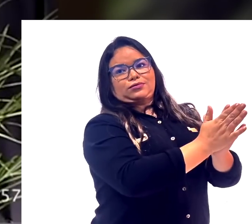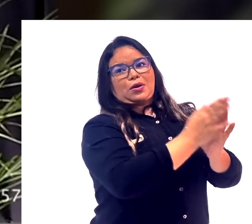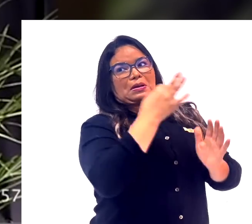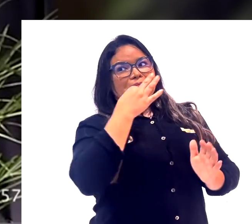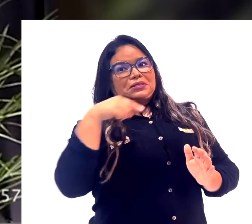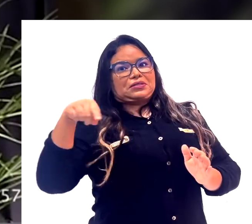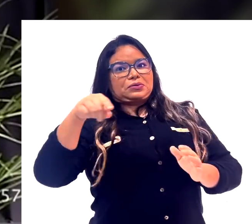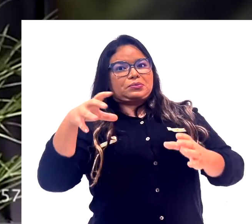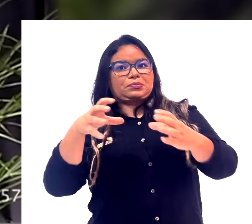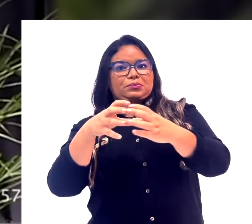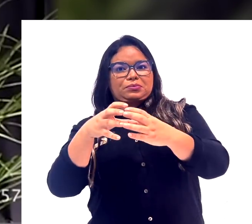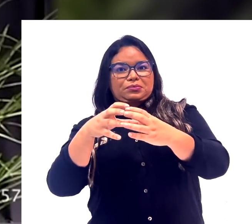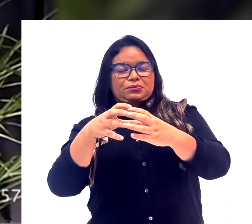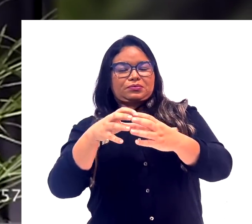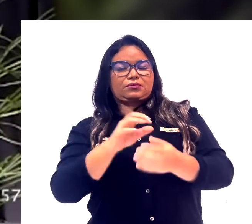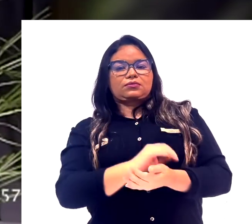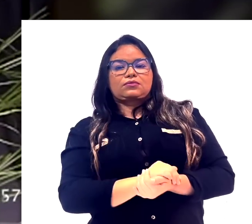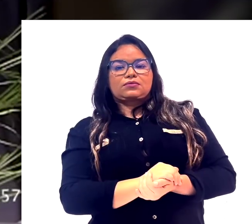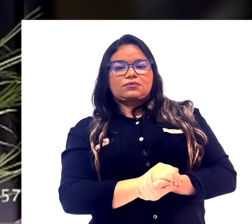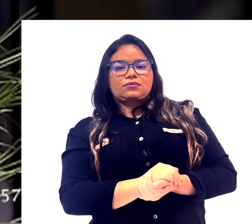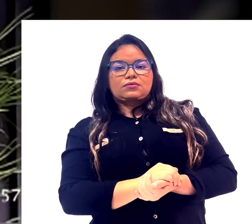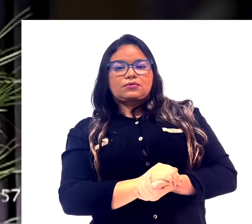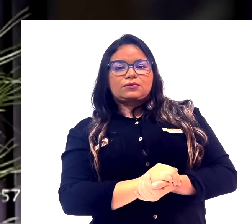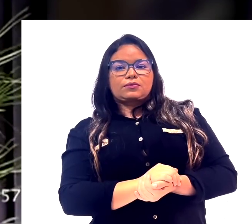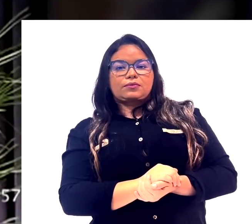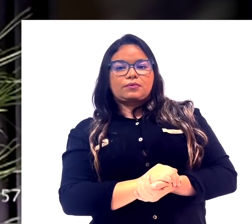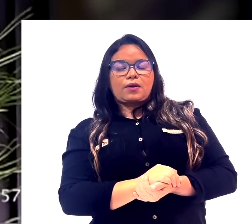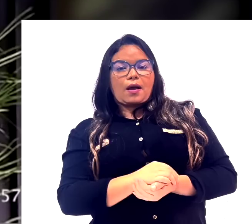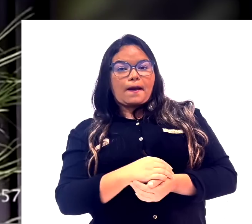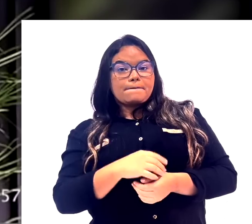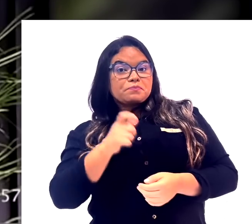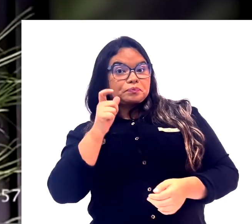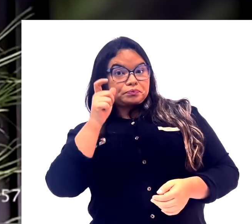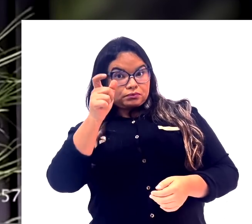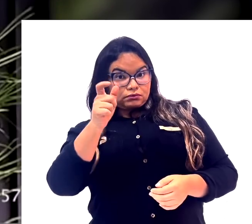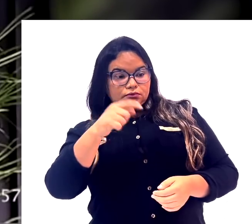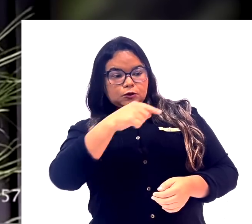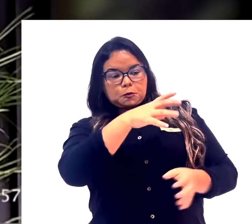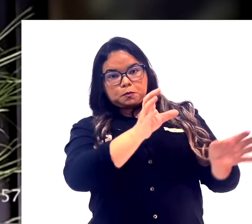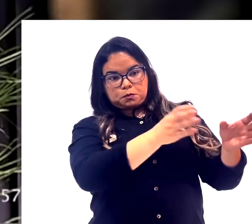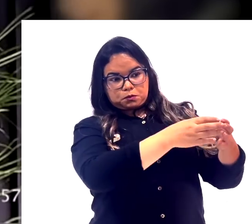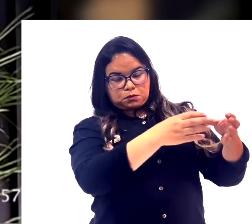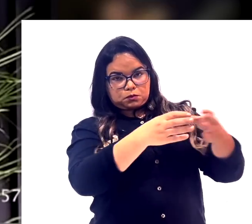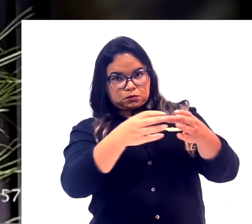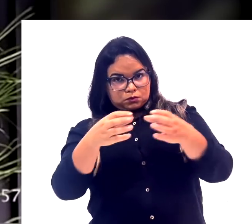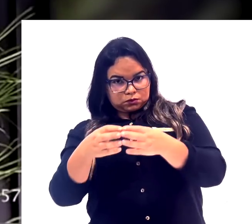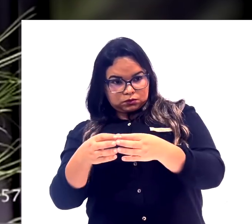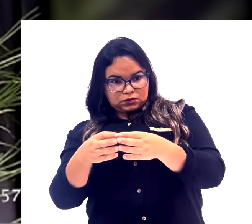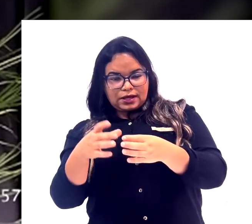O aspecto mais interessante é que aqueles que foram destruídos tinham um evangelho diferente.